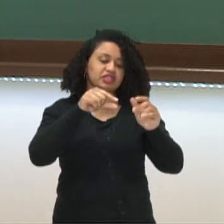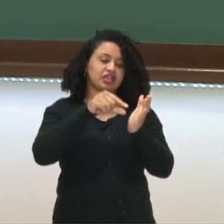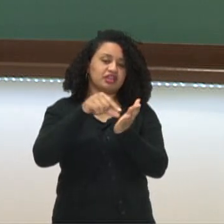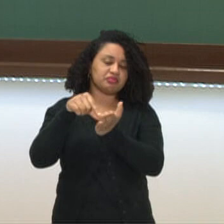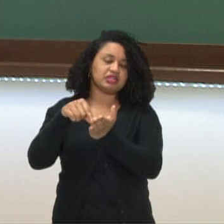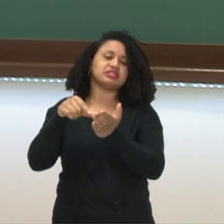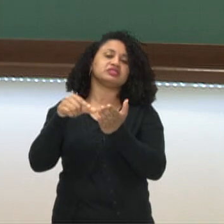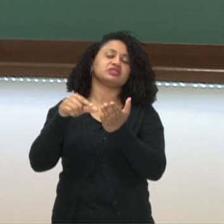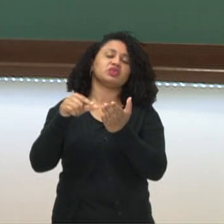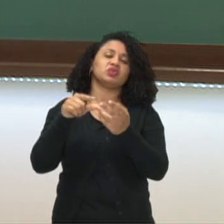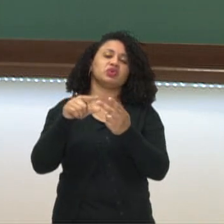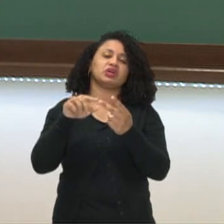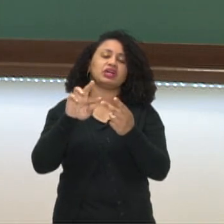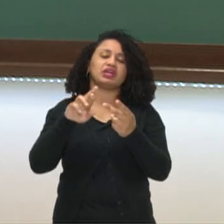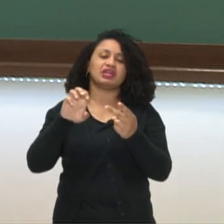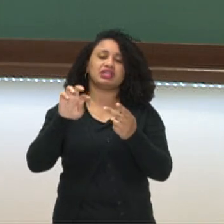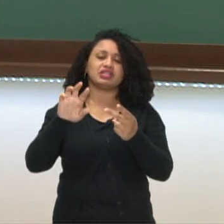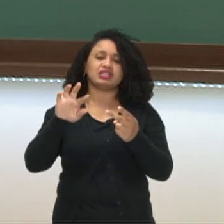capacitores, resistores,